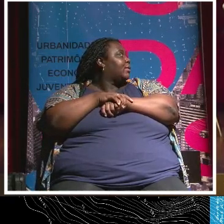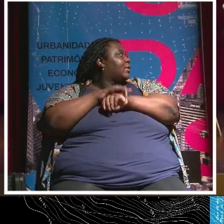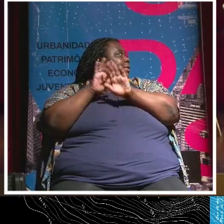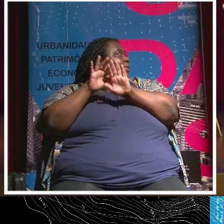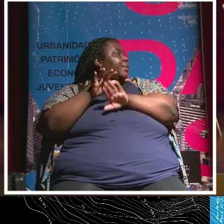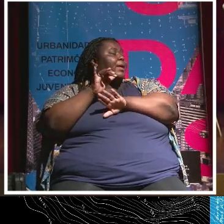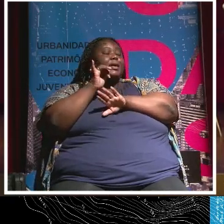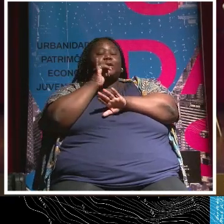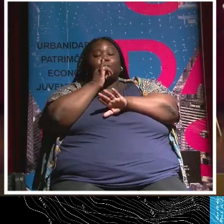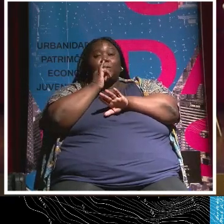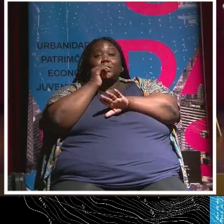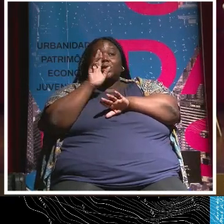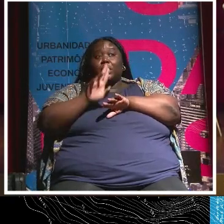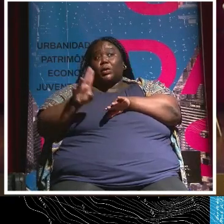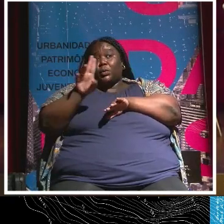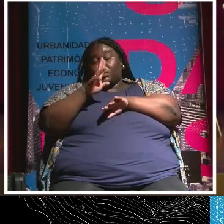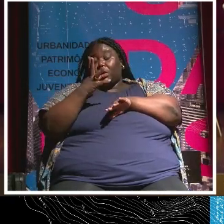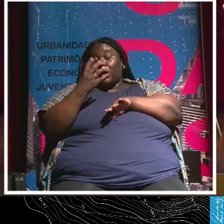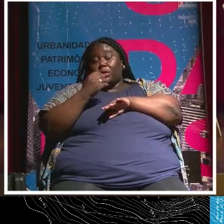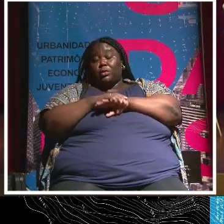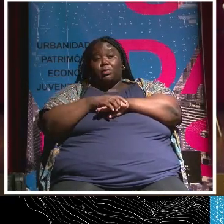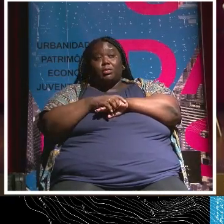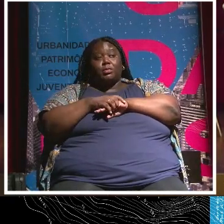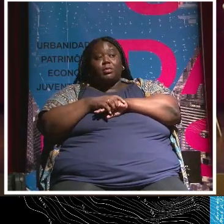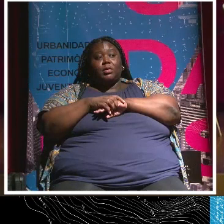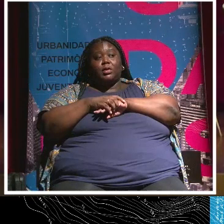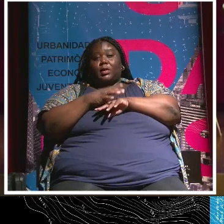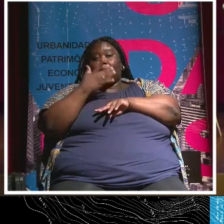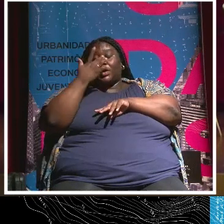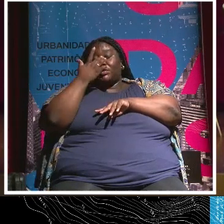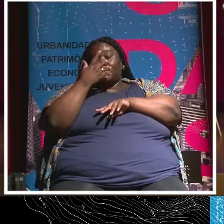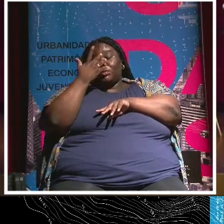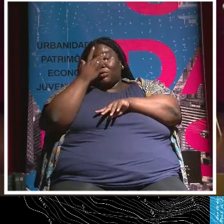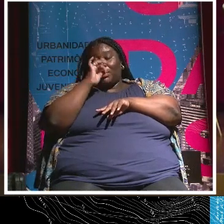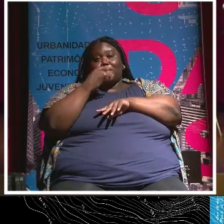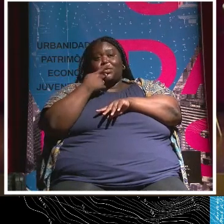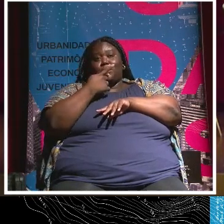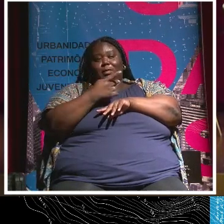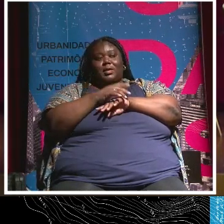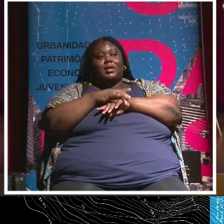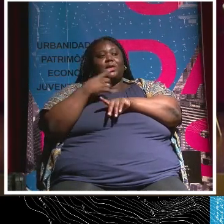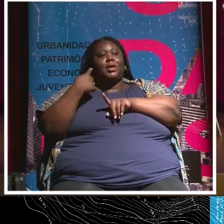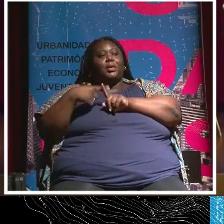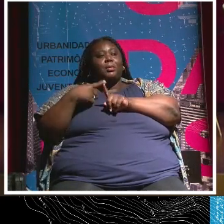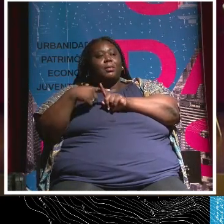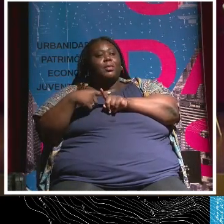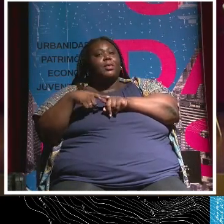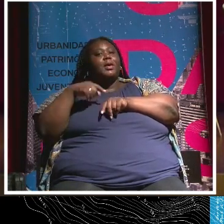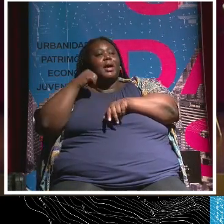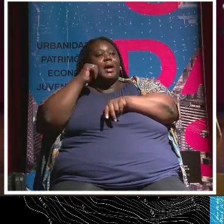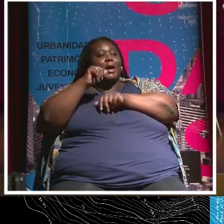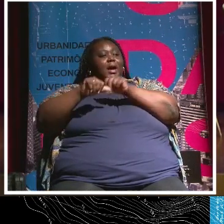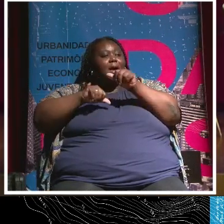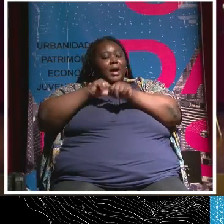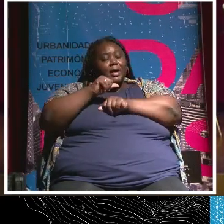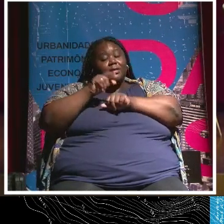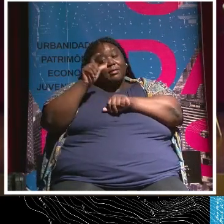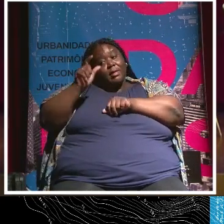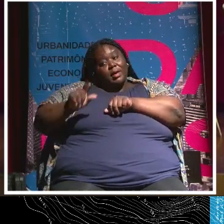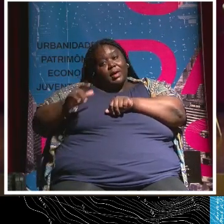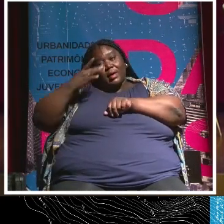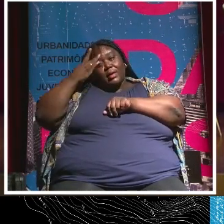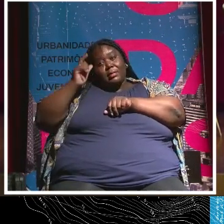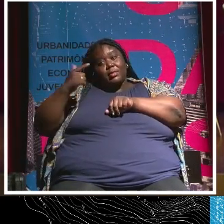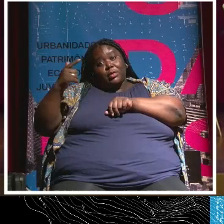exemplo que eu tenho usado muito, acho que ele nem viu ainda que eu tenho falado isso, porque parte da transformação de um indivíduo numa